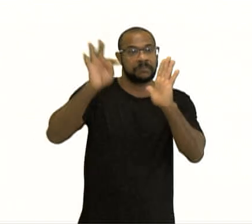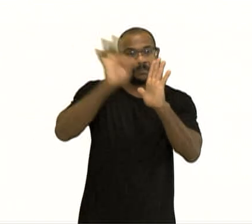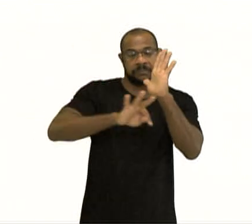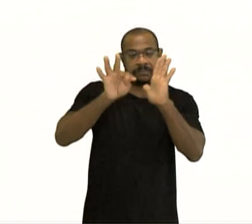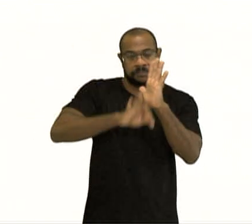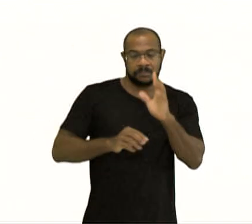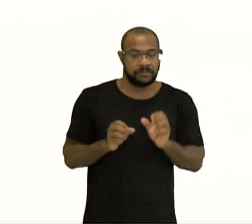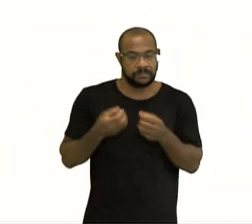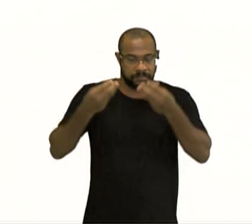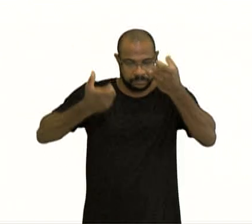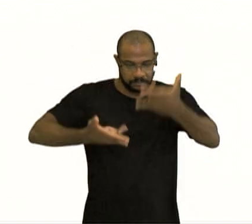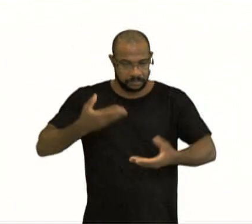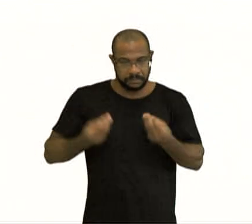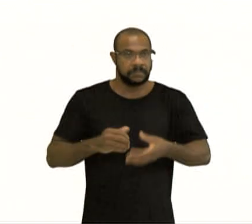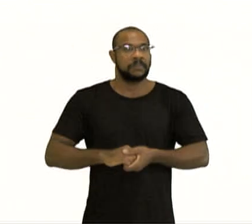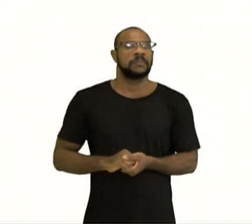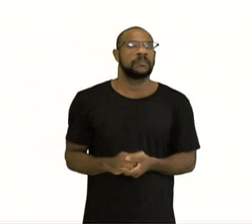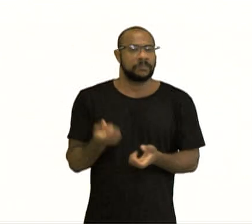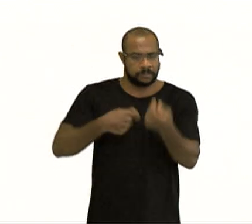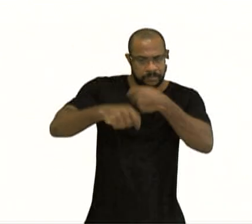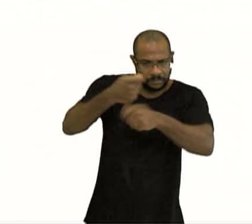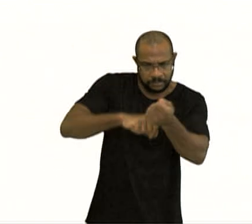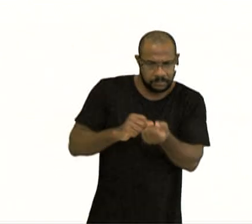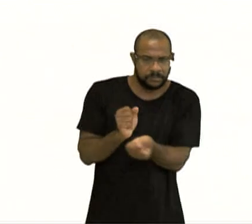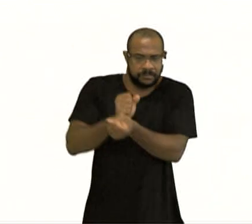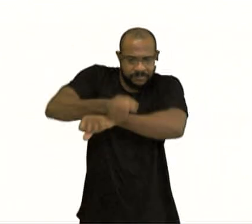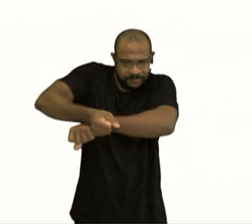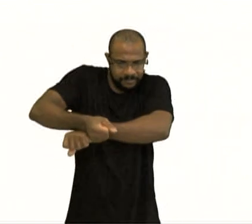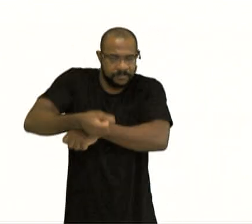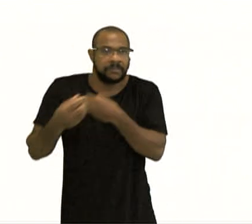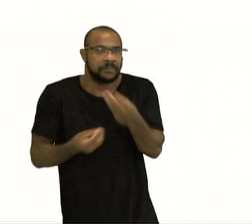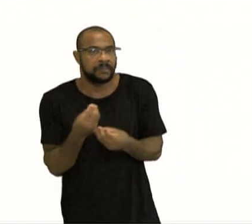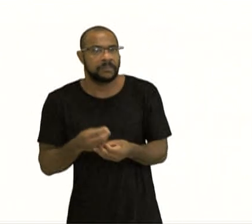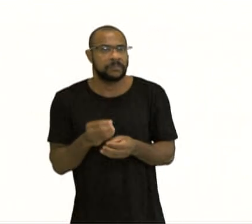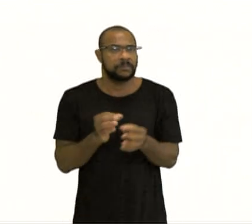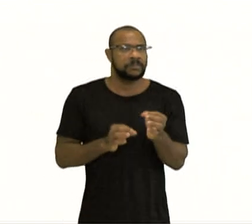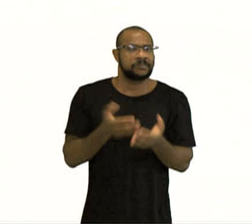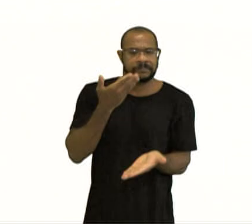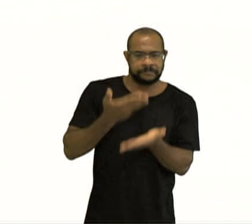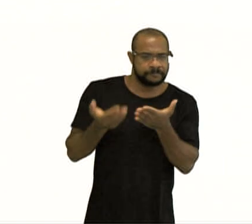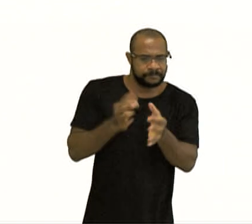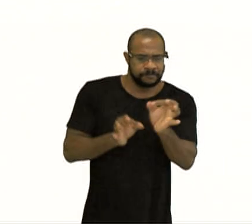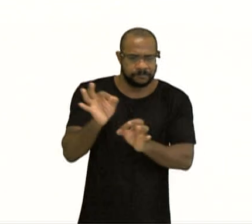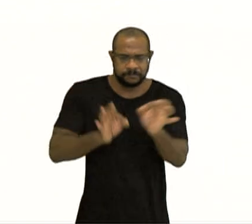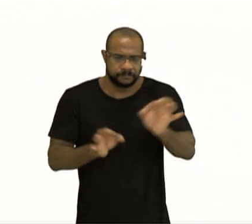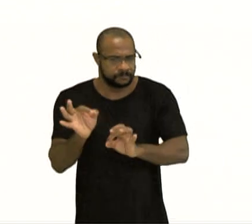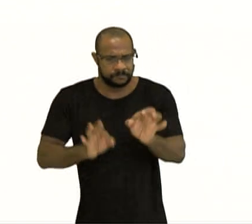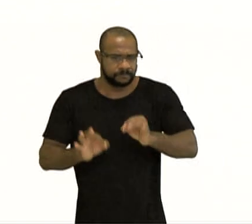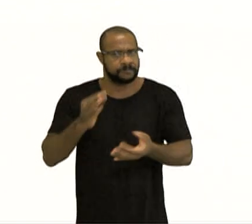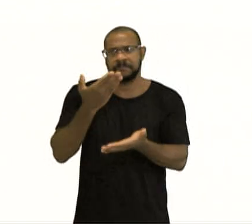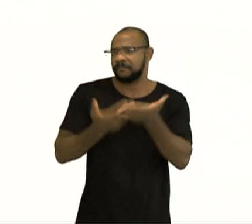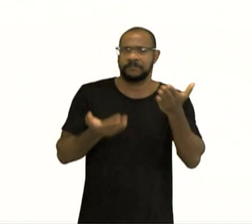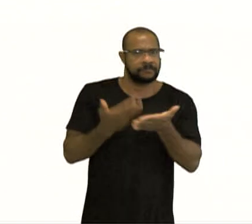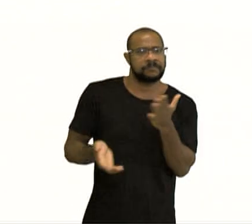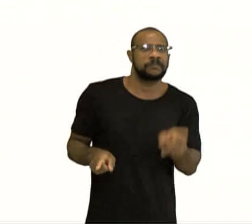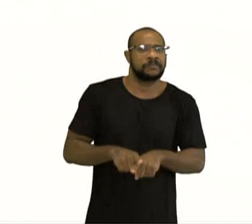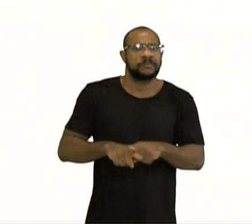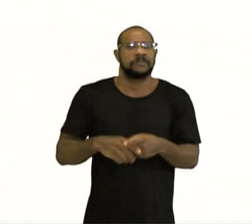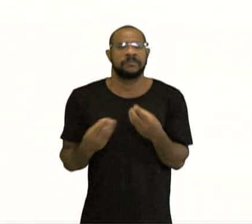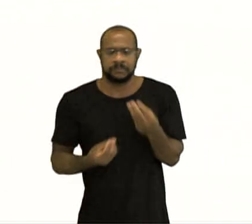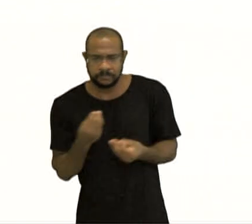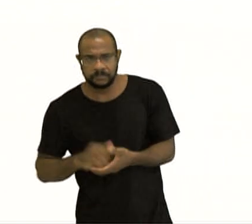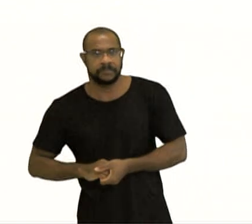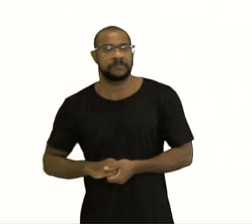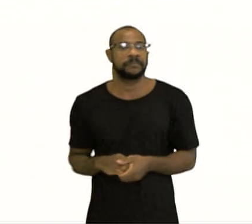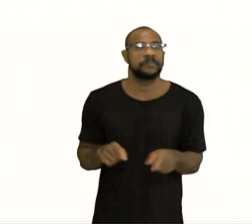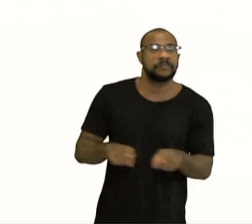atividade traz para a gente. O comércio negreiro desorganizou muitas sociedades africanas, afetou-lhes a